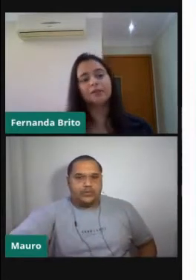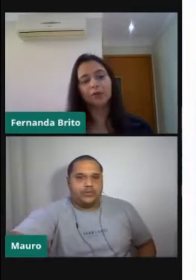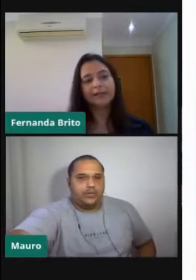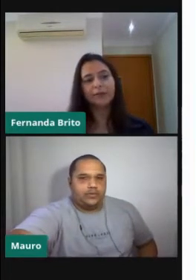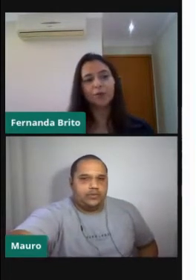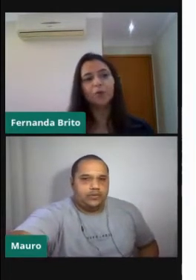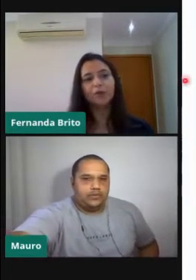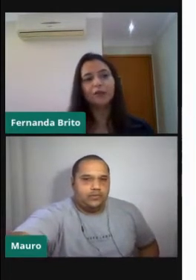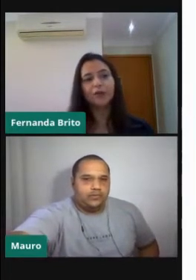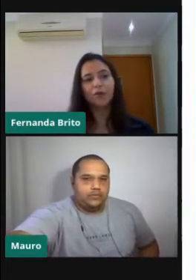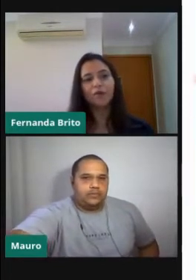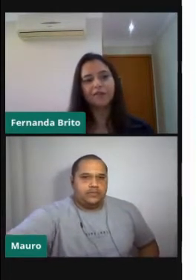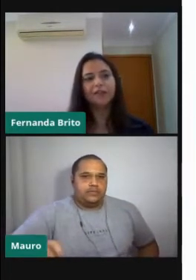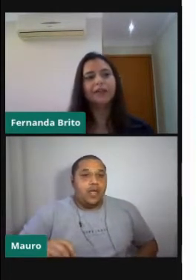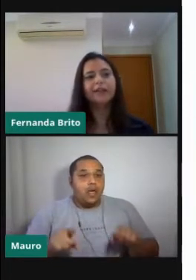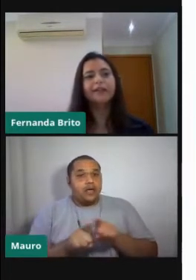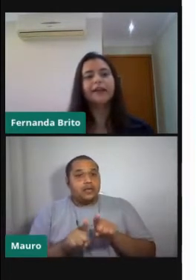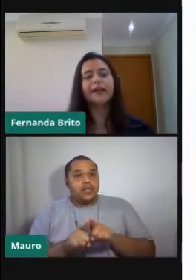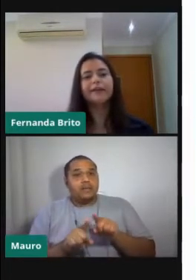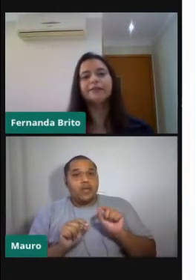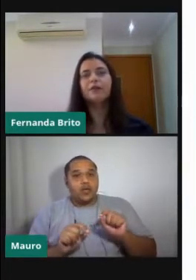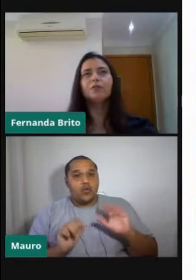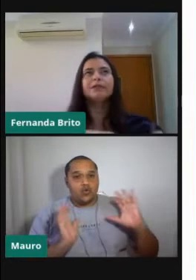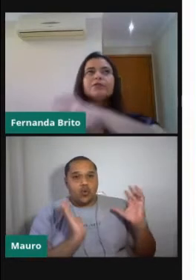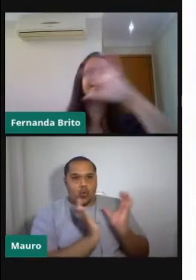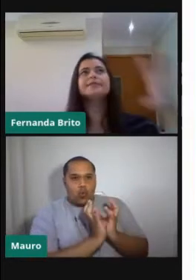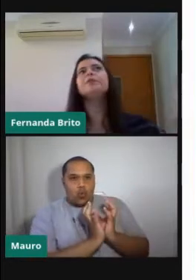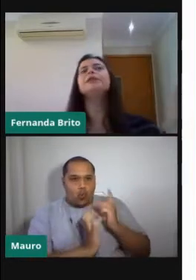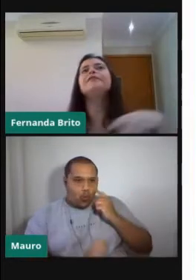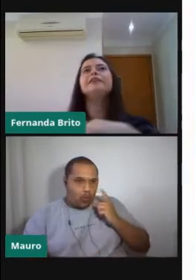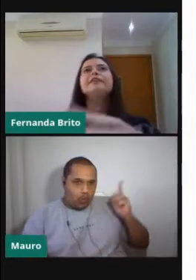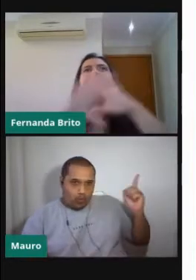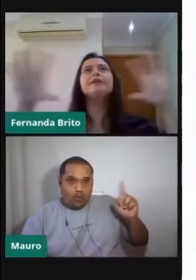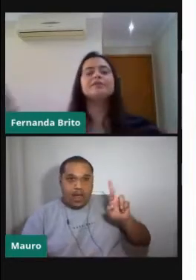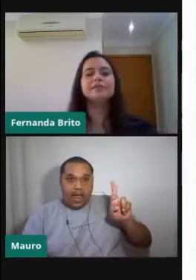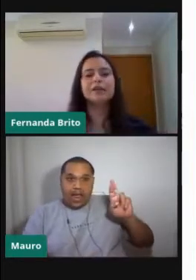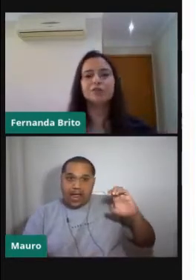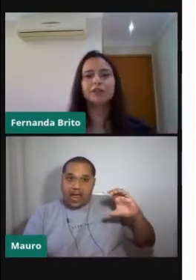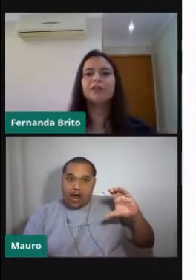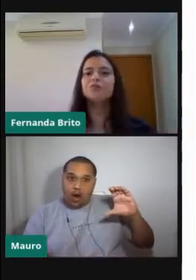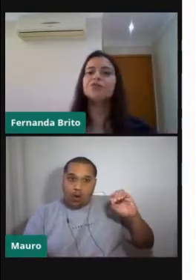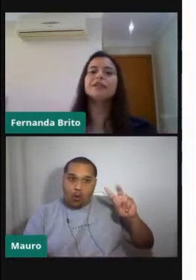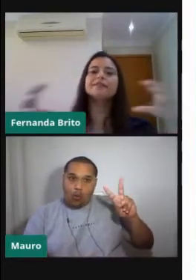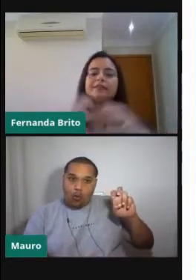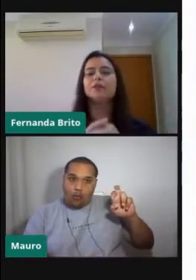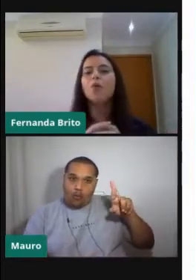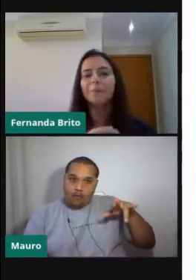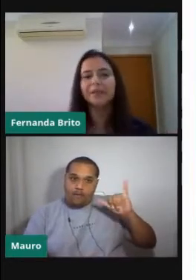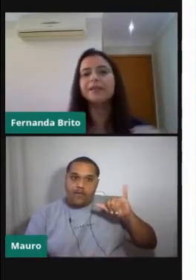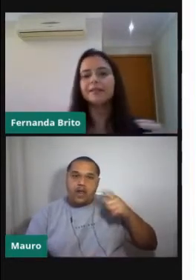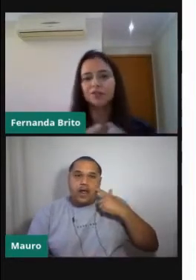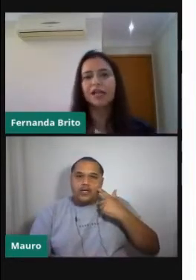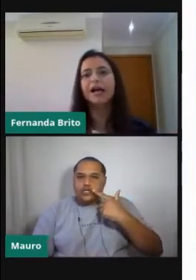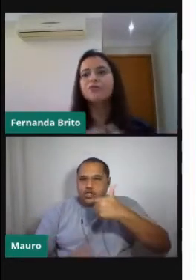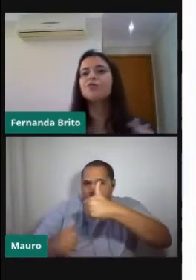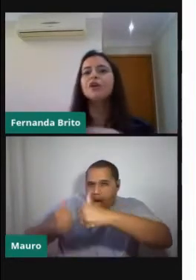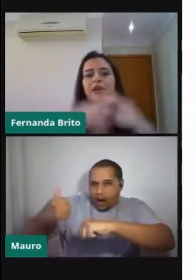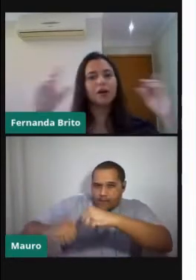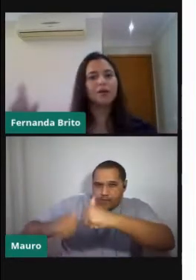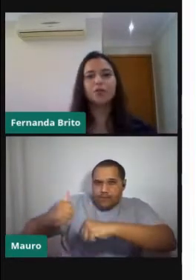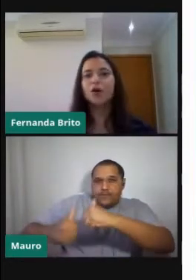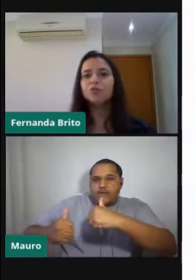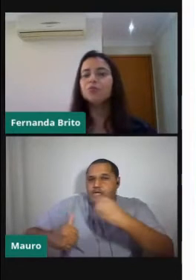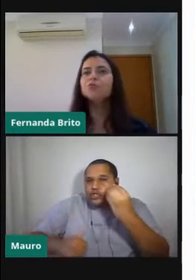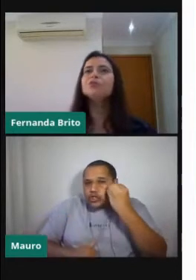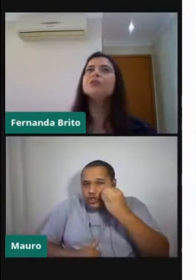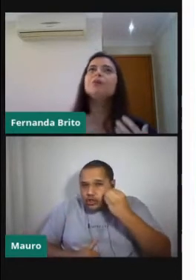Depois, esse grupo, né, o Recovery, ele é, então, uma associação, ele avalia vários ensaios clínicos, né, ele compila esses dados